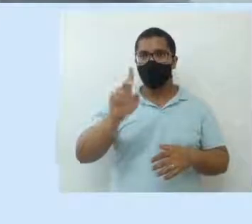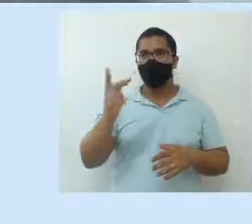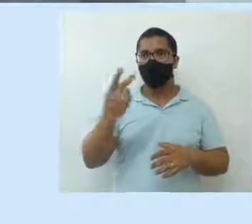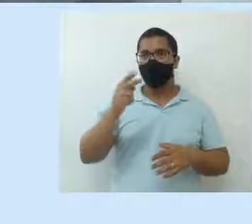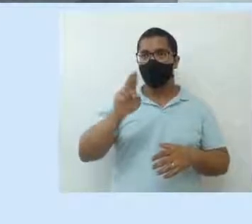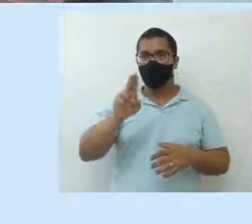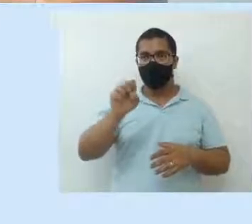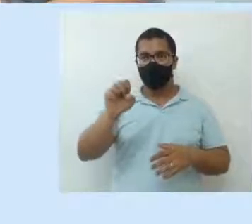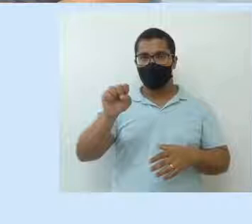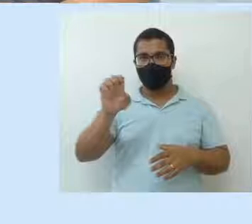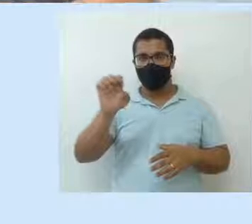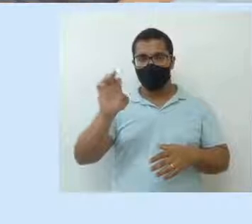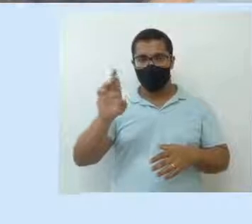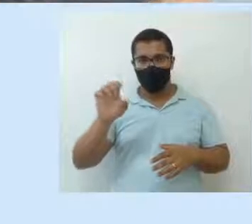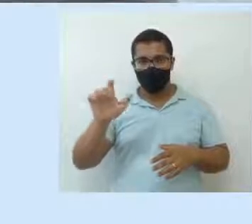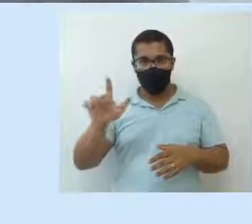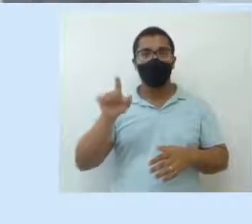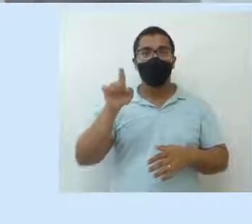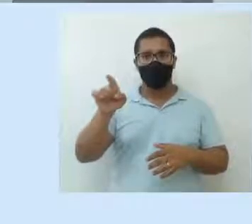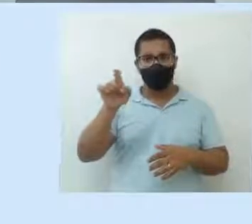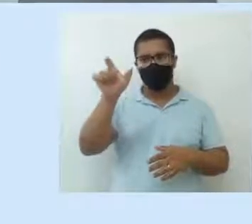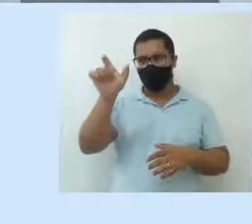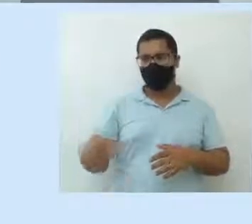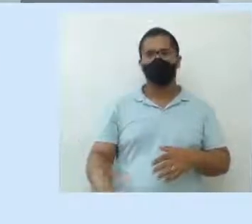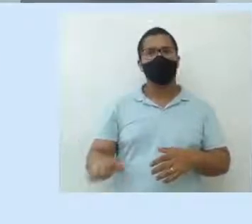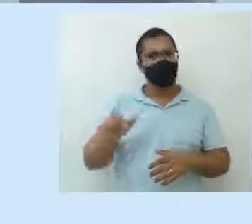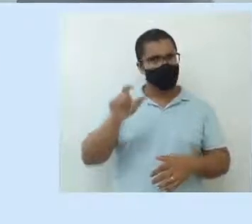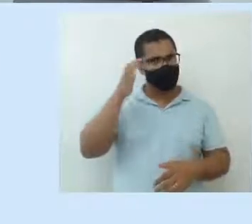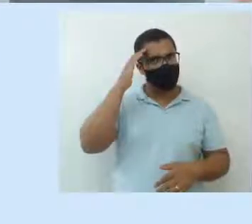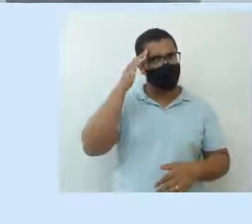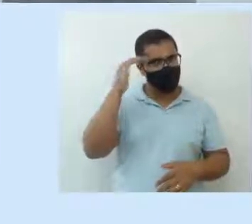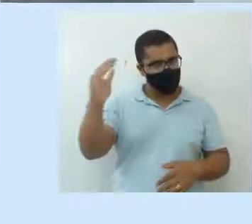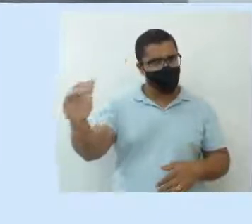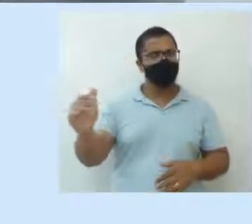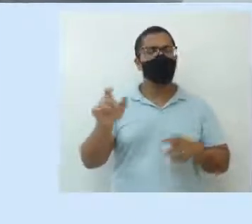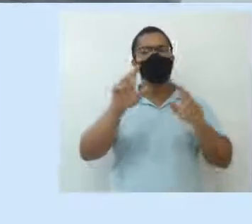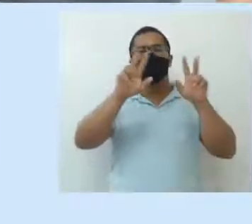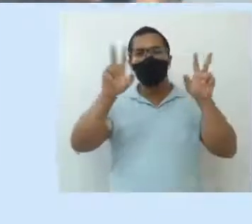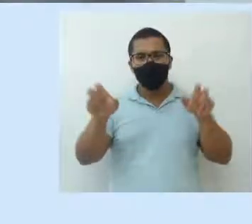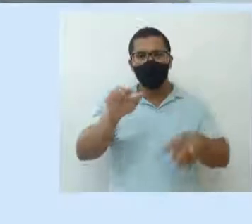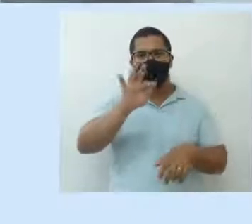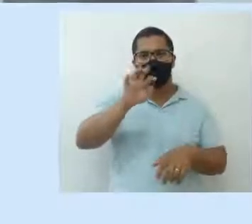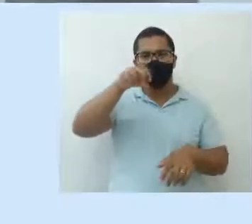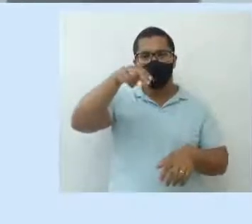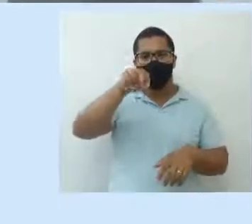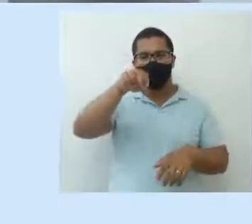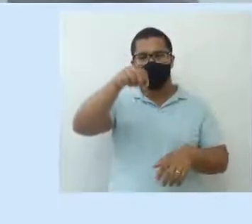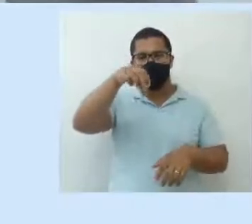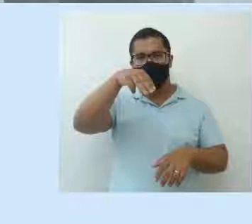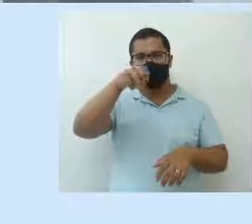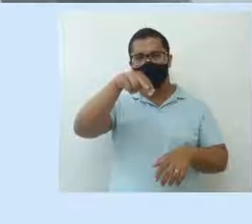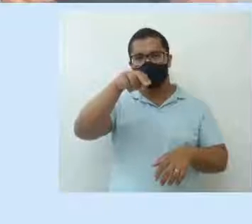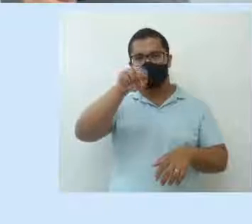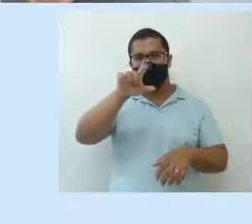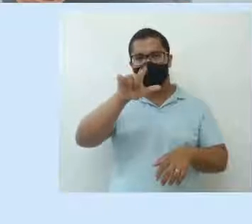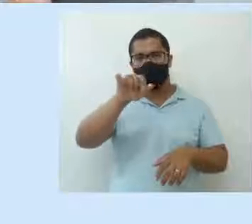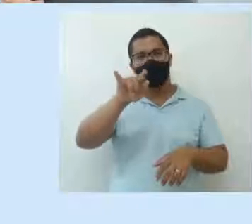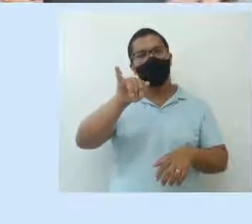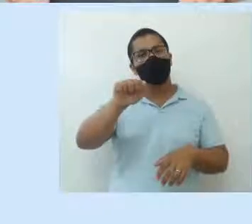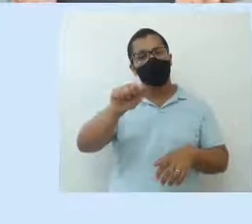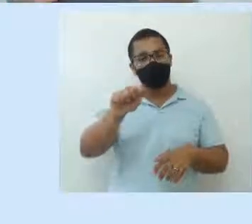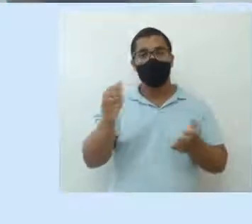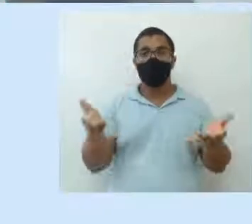Husserl, esse filósofo, ele é um dos grandes nomes da fenomenologia. Então, Edmund Husserl,